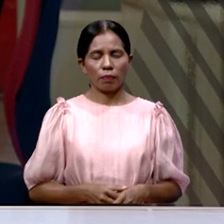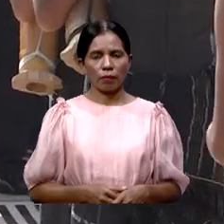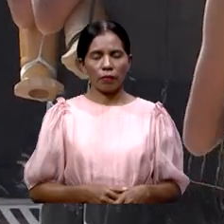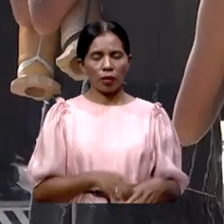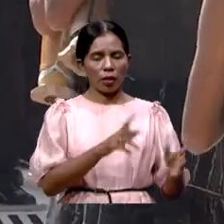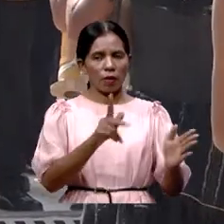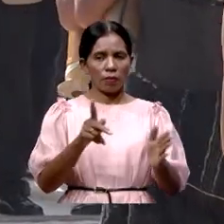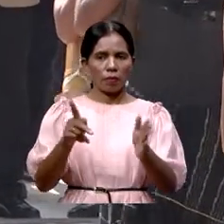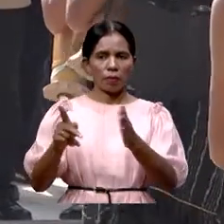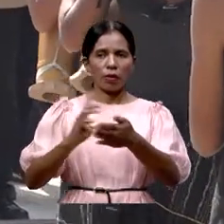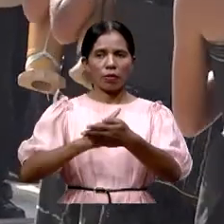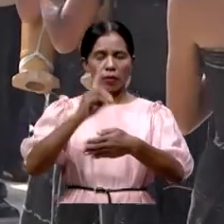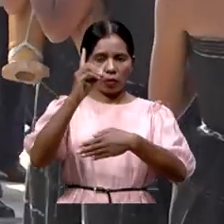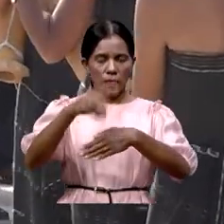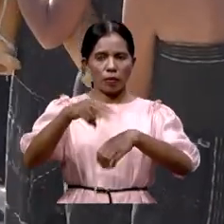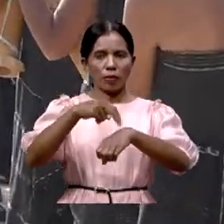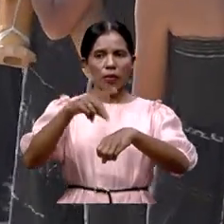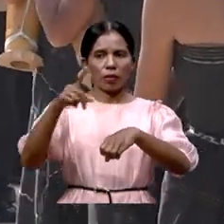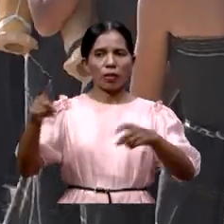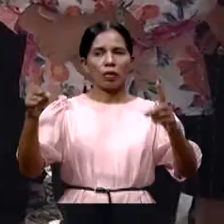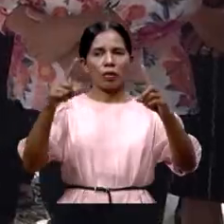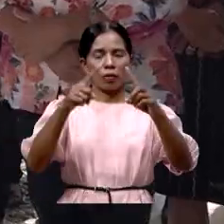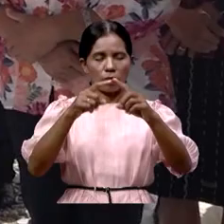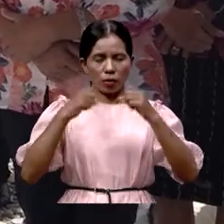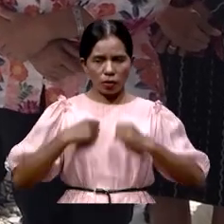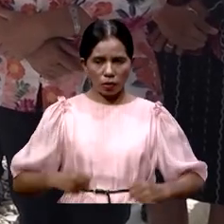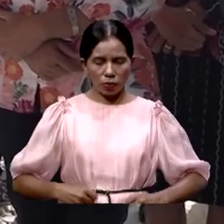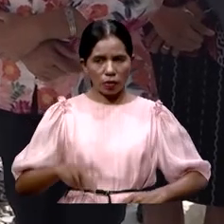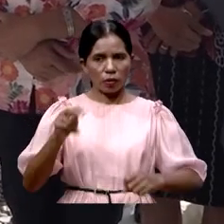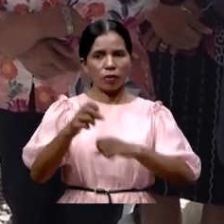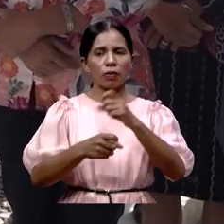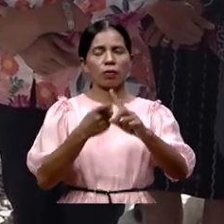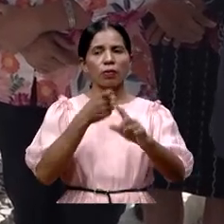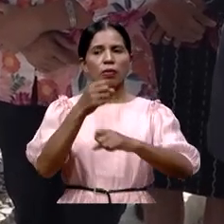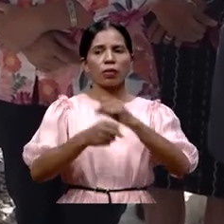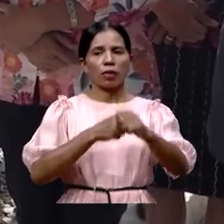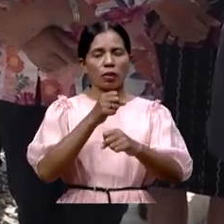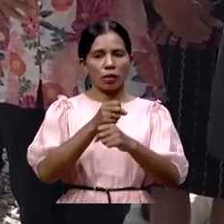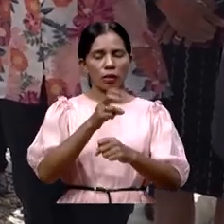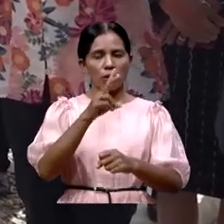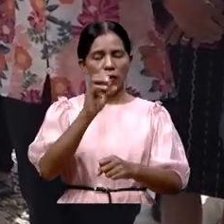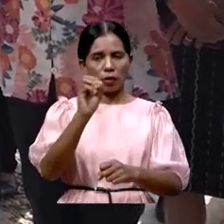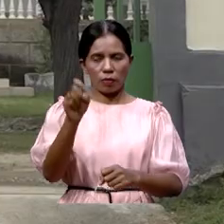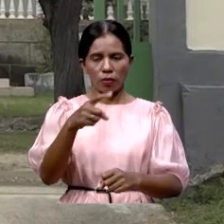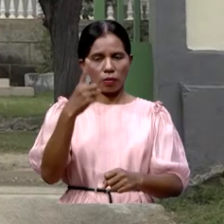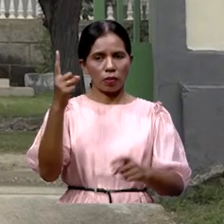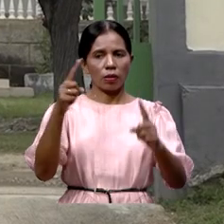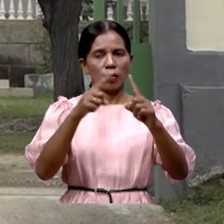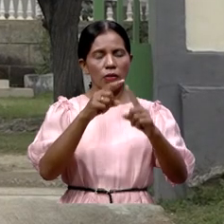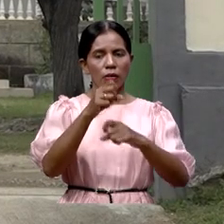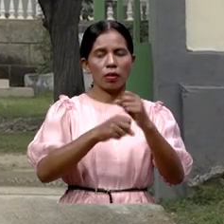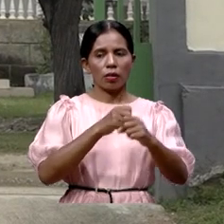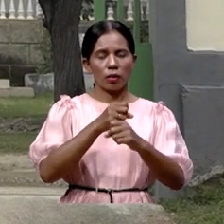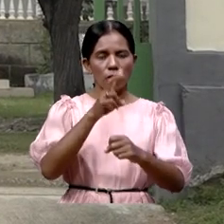Plano Estratégico de Desenvolvimento Nacional para o Setor Saúde Nian, que tem em Rijun Rua Sanulo Resenida, que tem em Rijun Rua